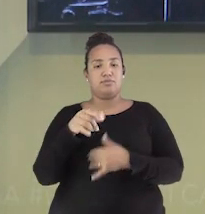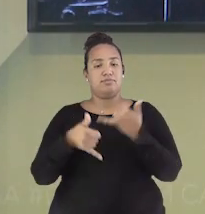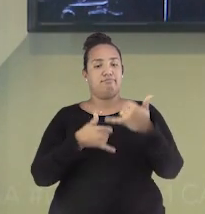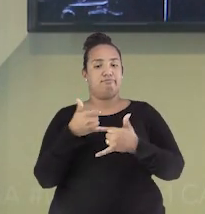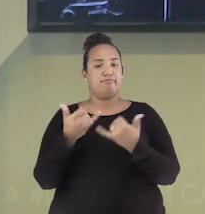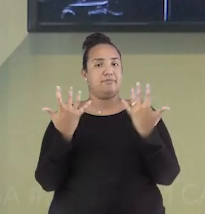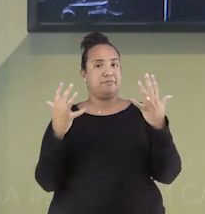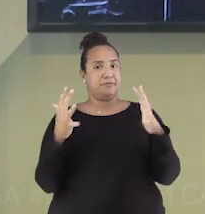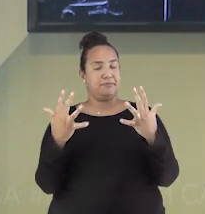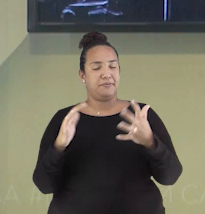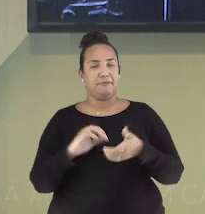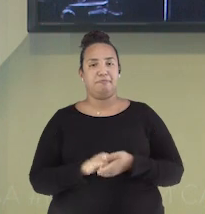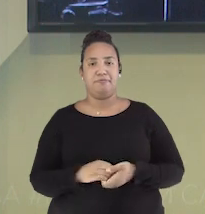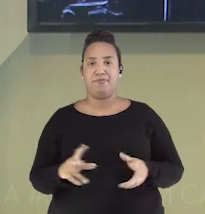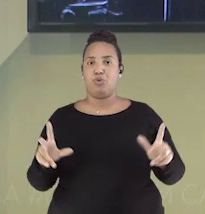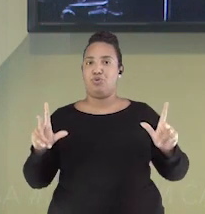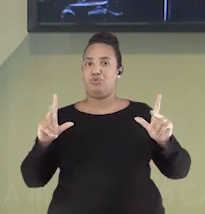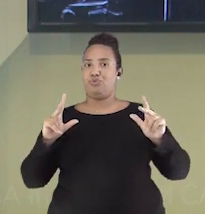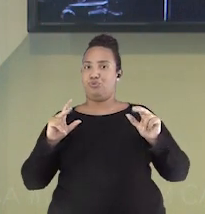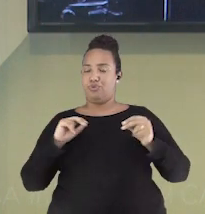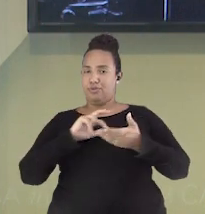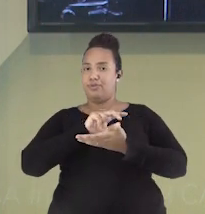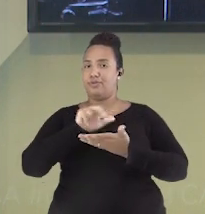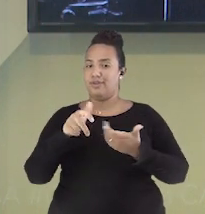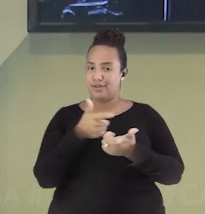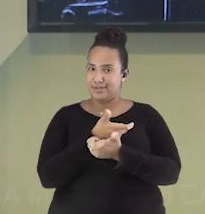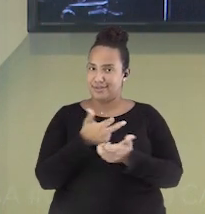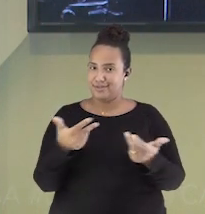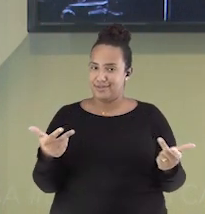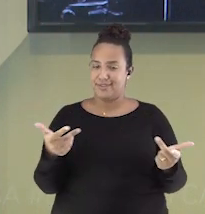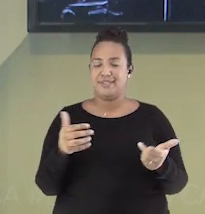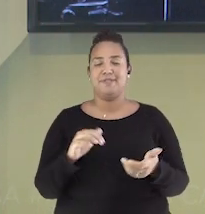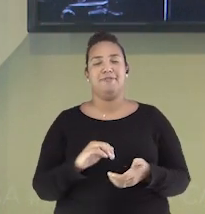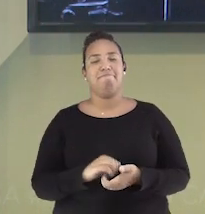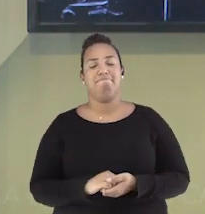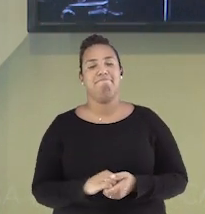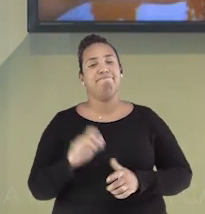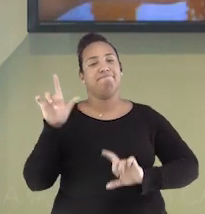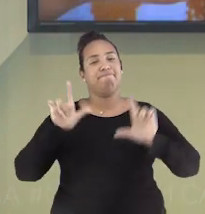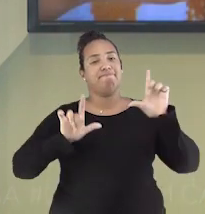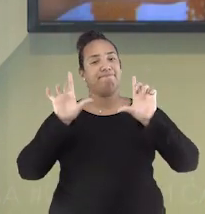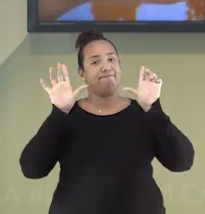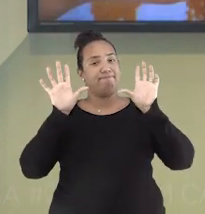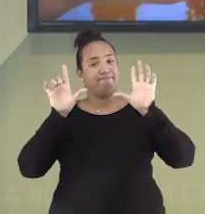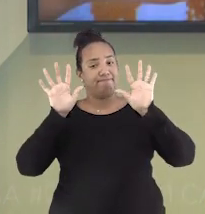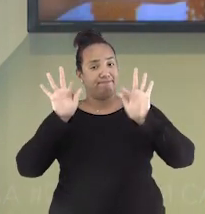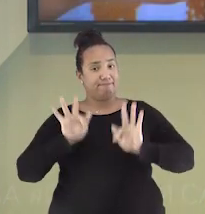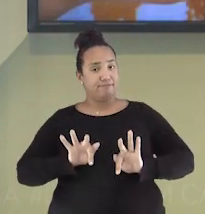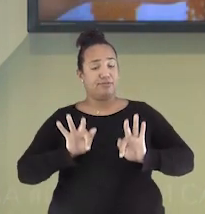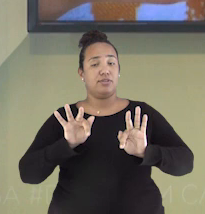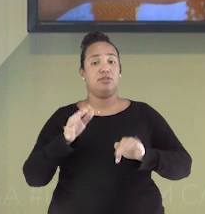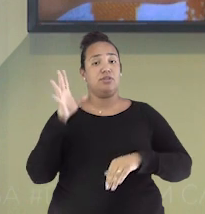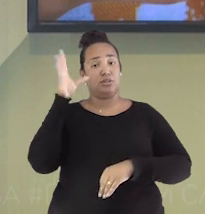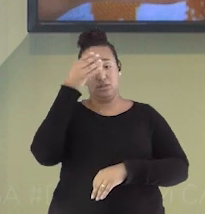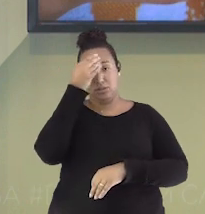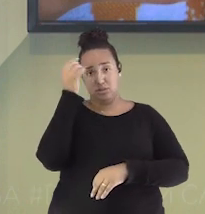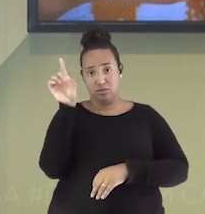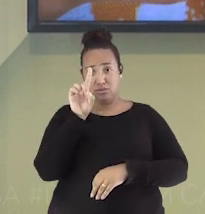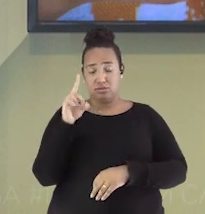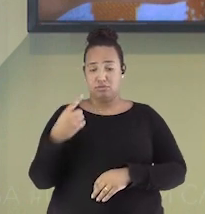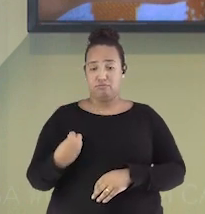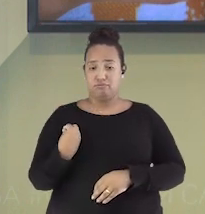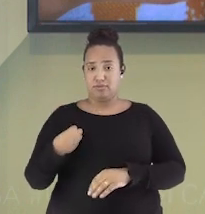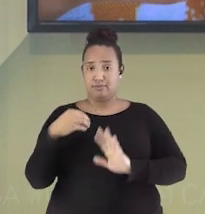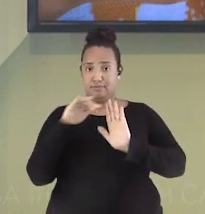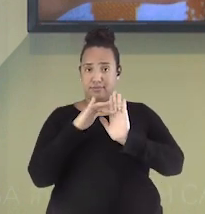alternando a quantidade de Palmas Ufa fizer bastante coisa hoje hein o tudo TV está chegando ao fim mas não